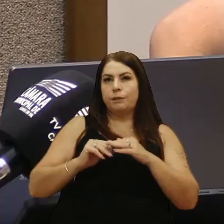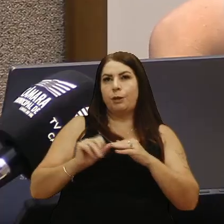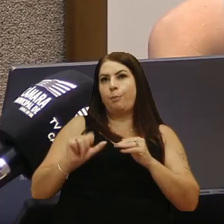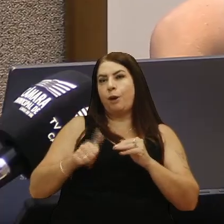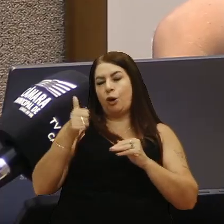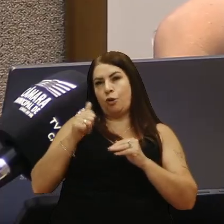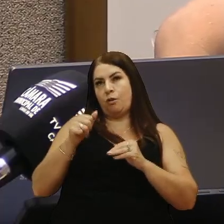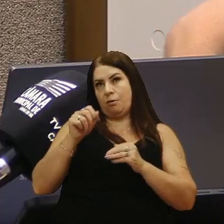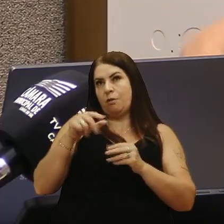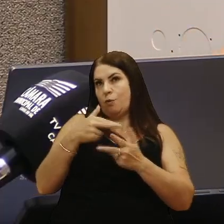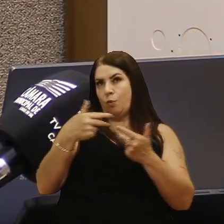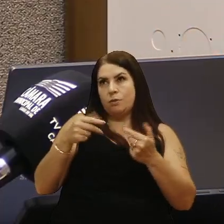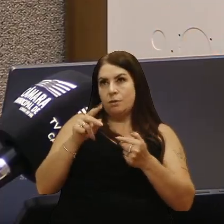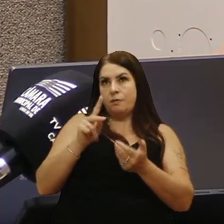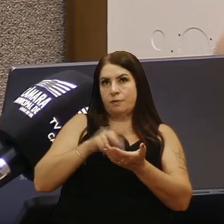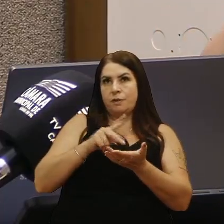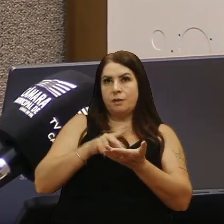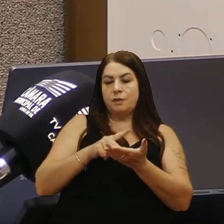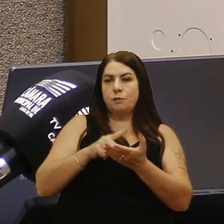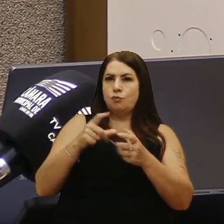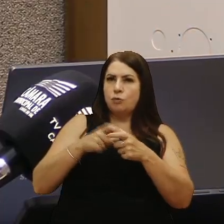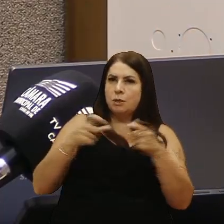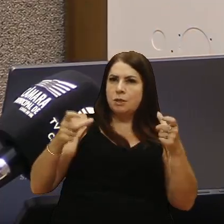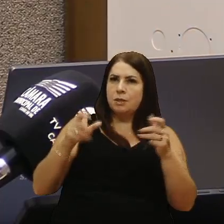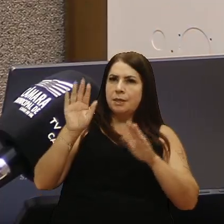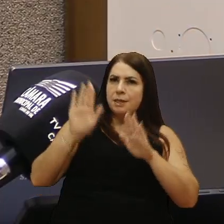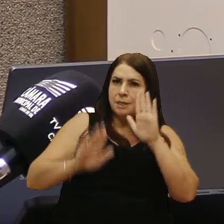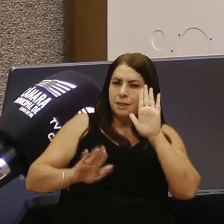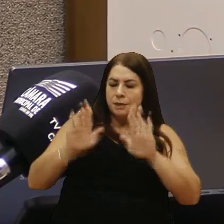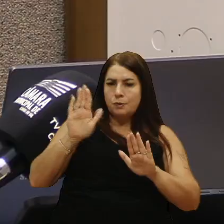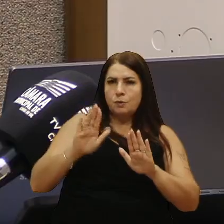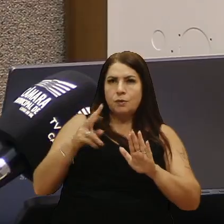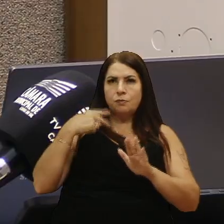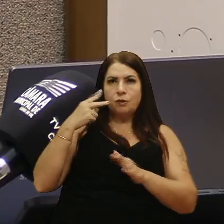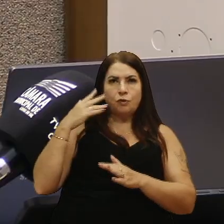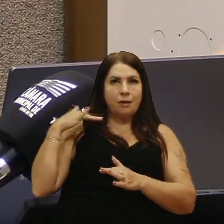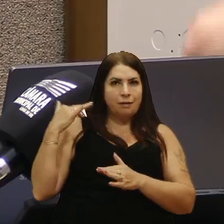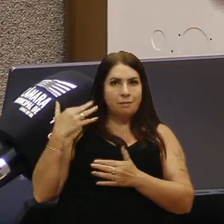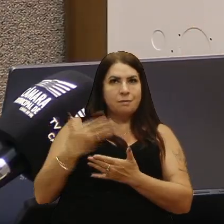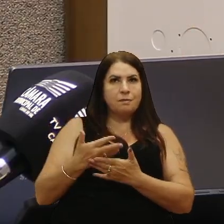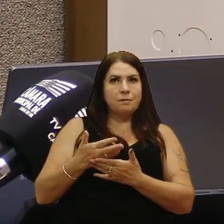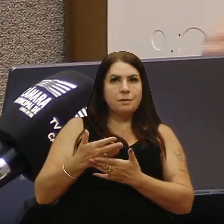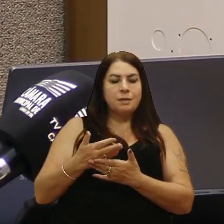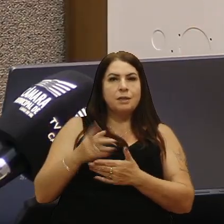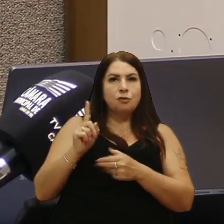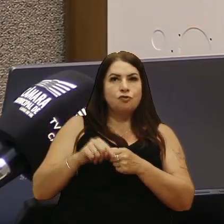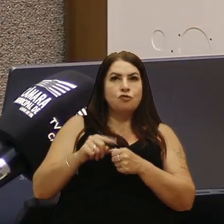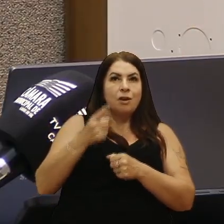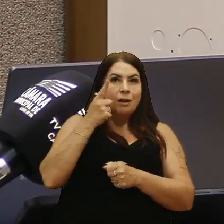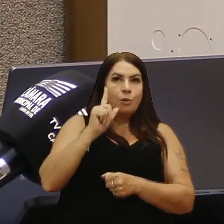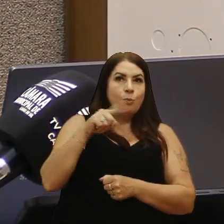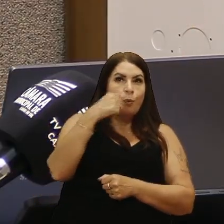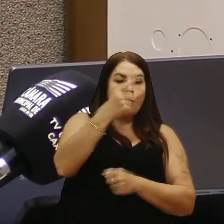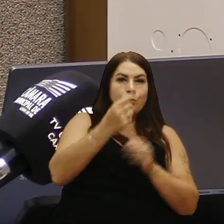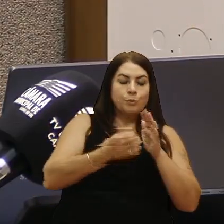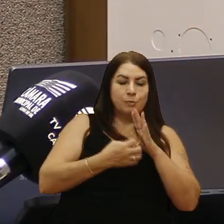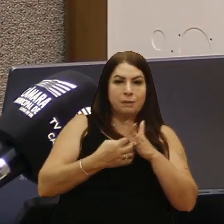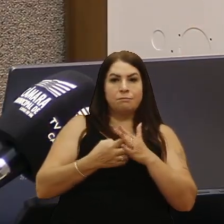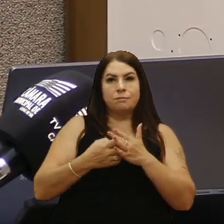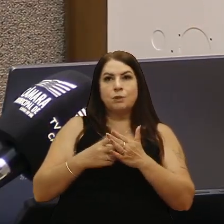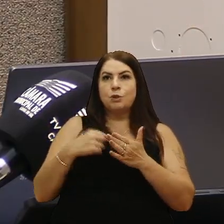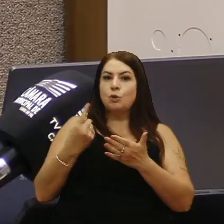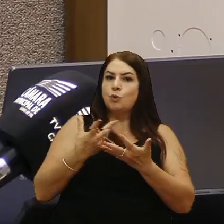verdade. Quando nós tivemos grandes licitações, vereadora Andressa, vencidas por outras empresas,